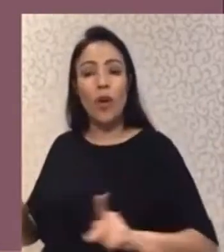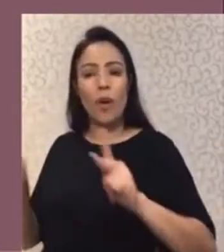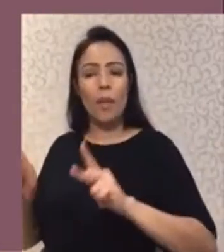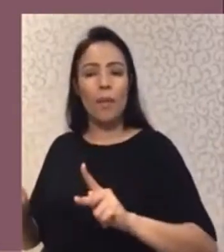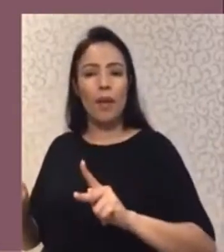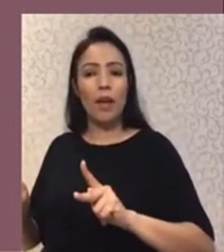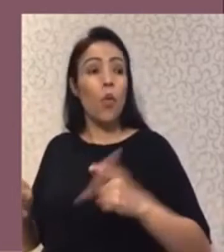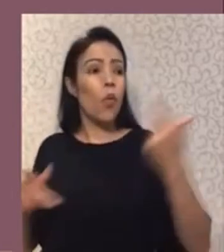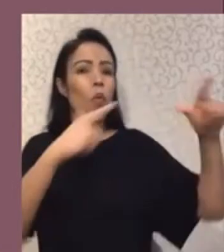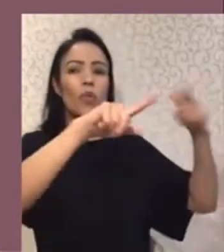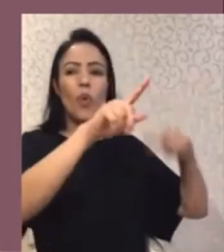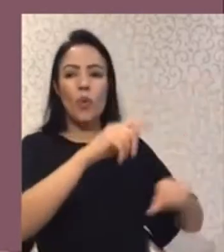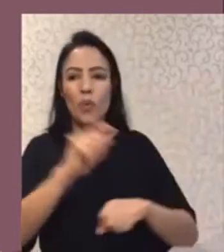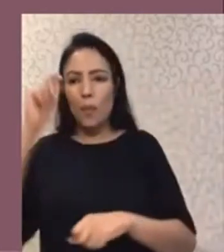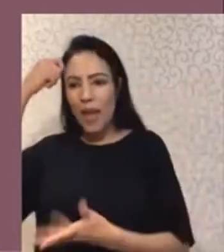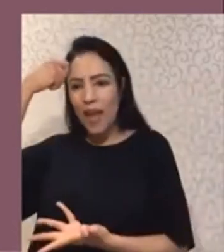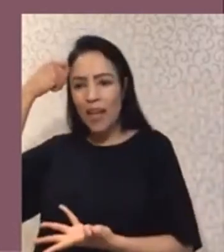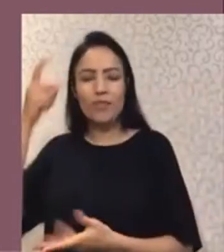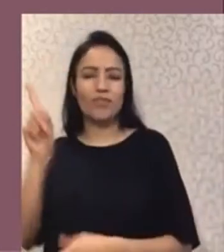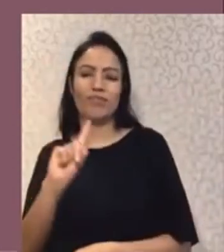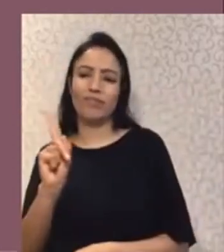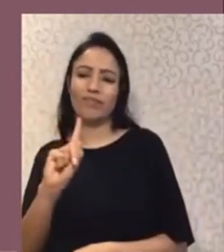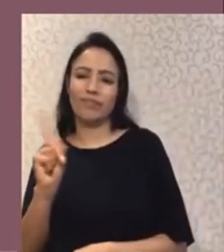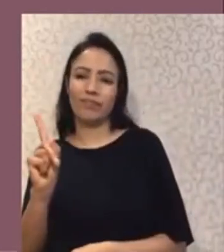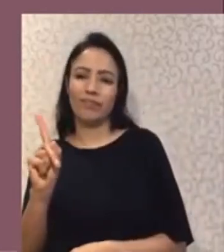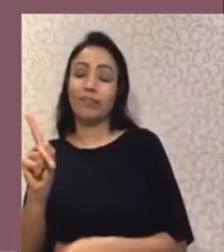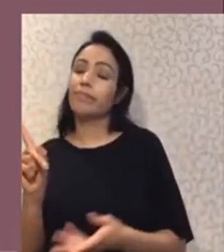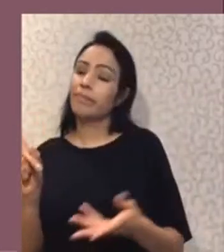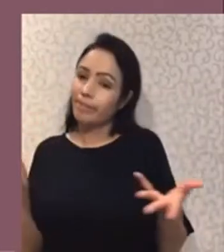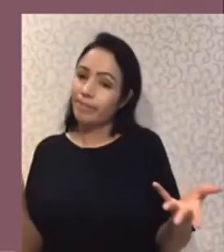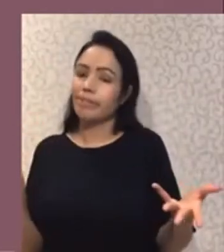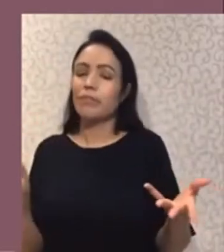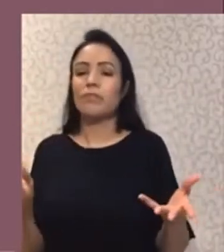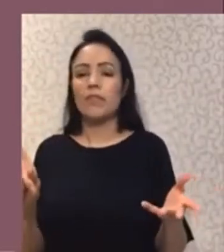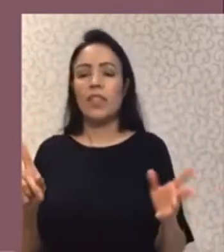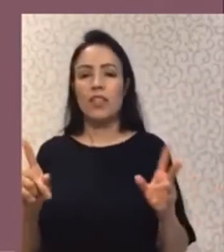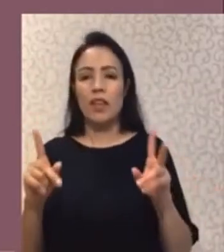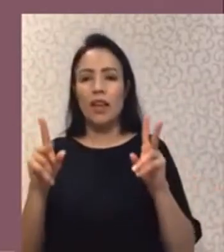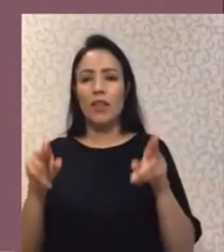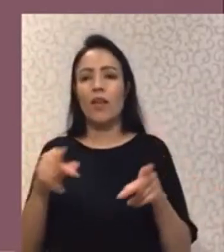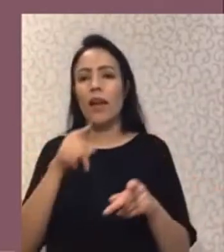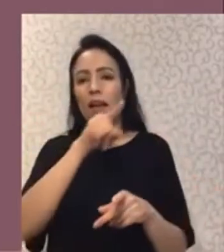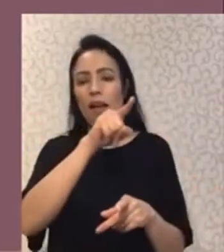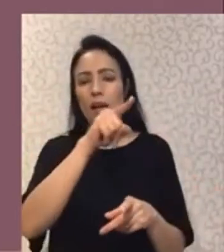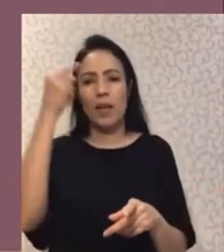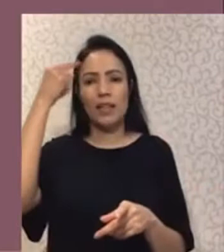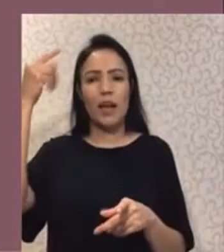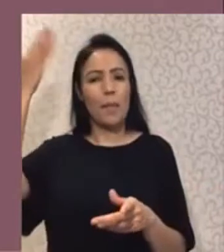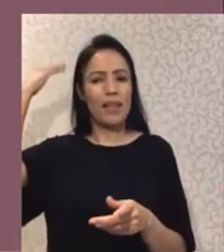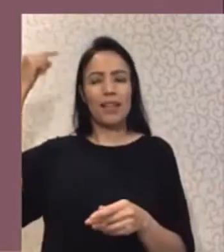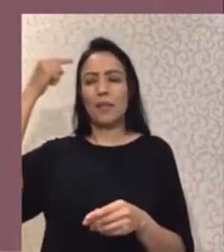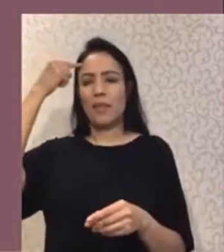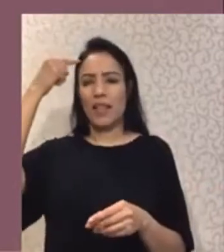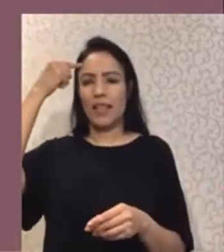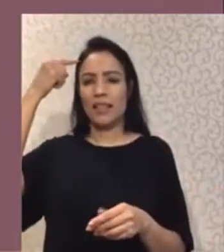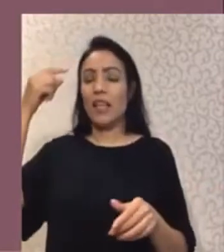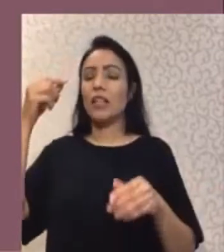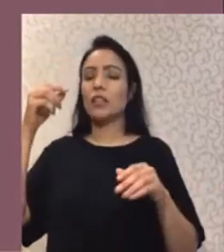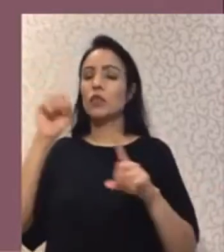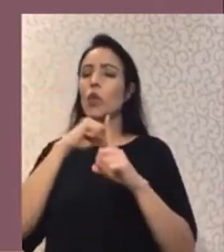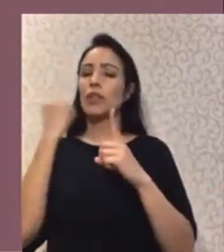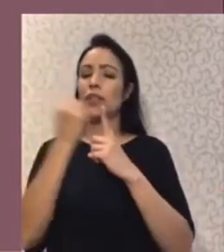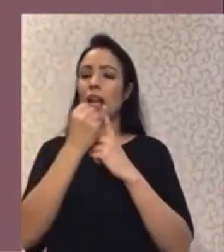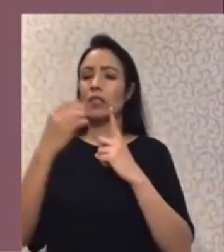dessa pesquisa e que eu não tinha como hipótese é que eu acreditava que os brancos da sociedade